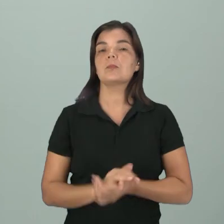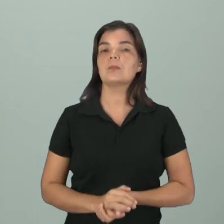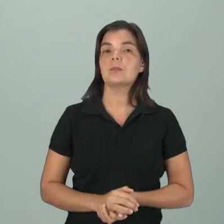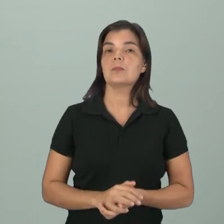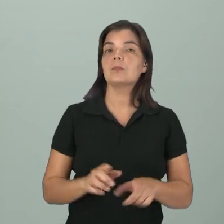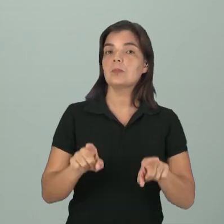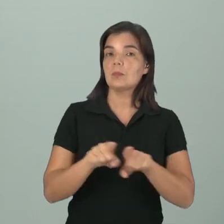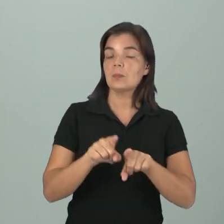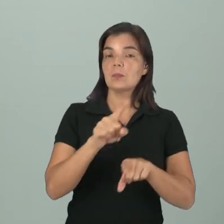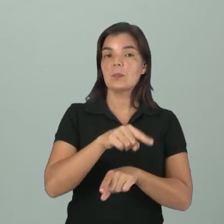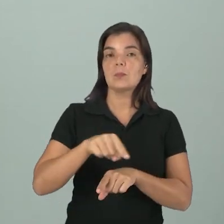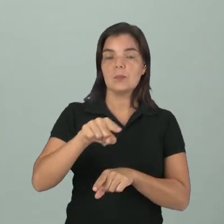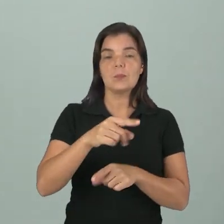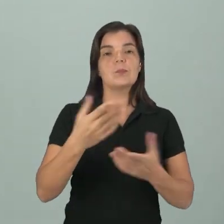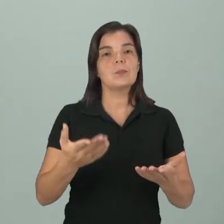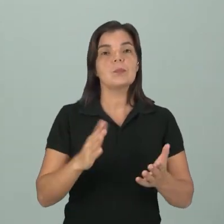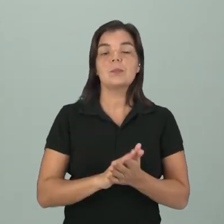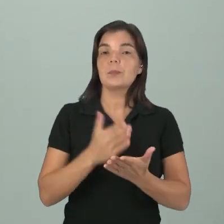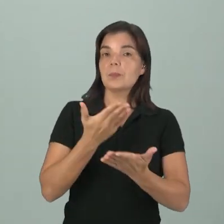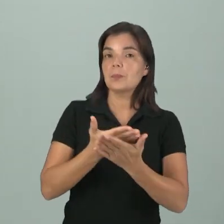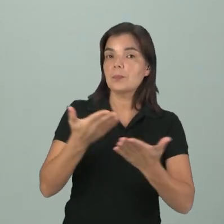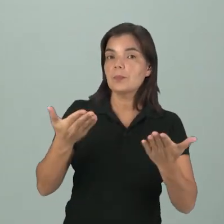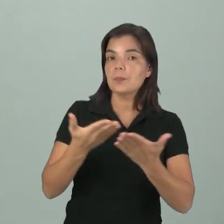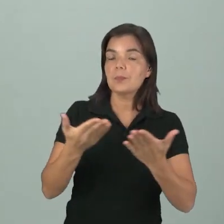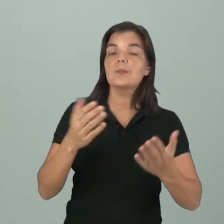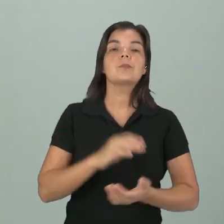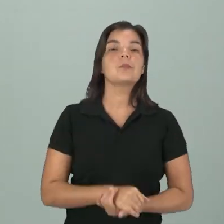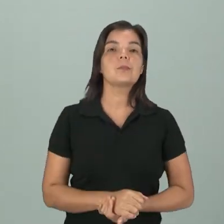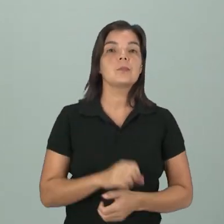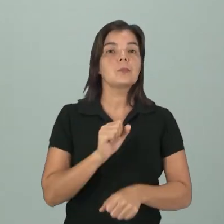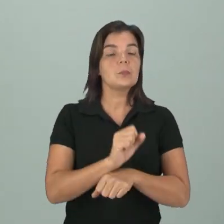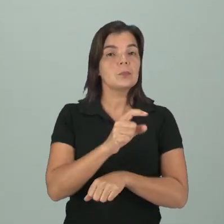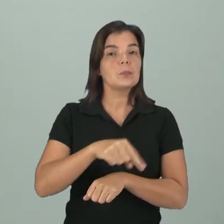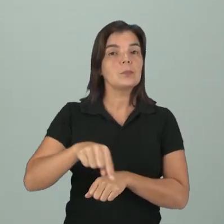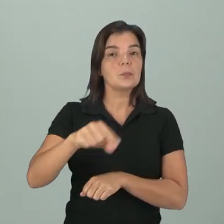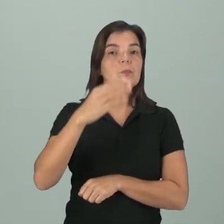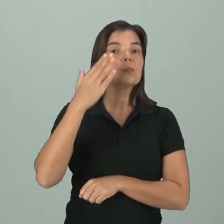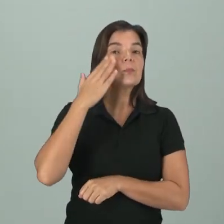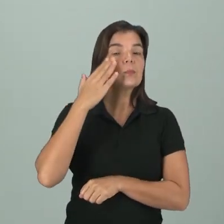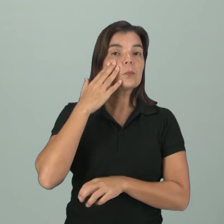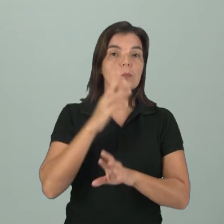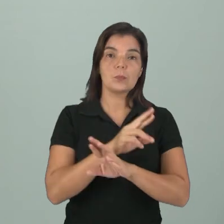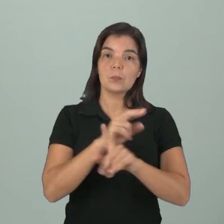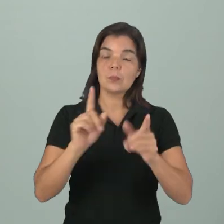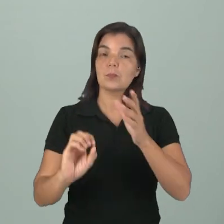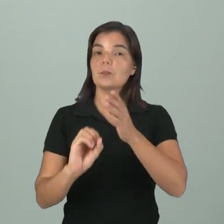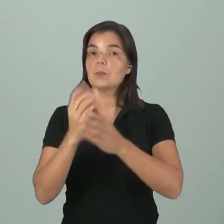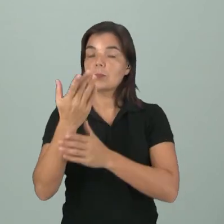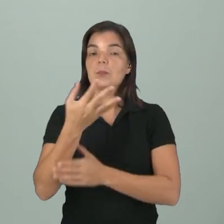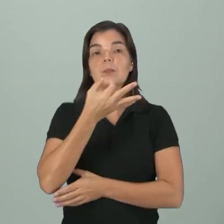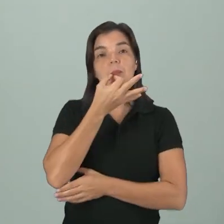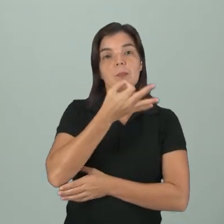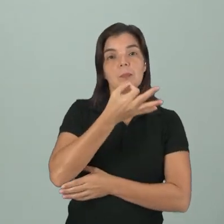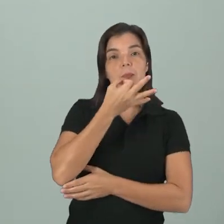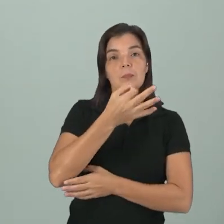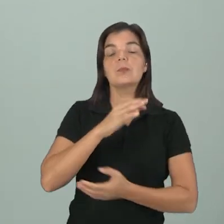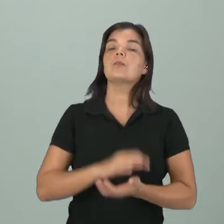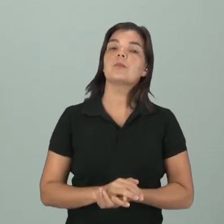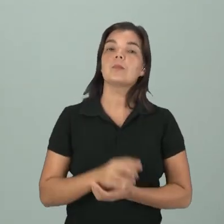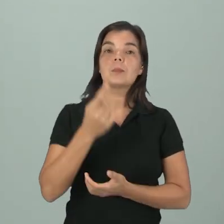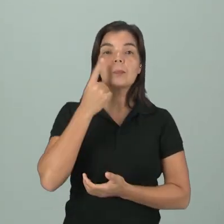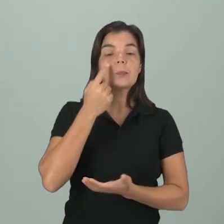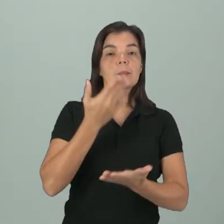não dramática. Gente, esta foi a nossa aula de hoje. Espero que vocês tenham entendido a diferença de fato e opinião.